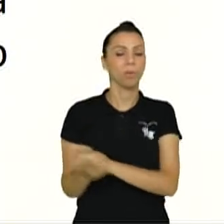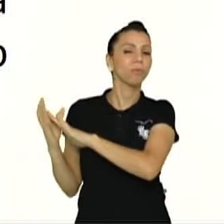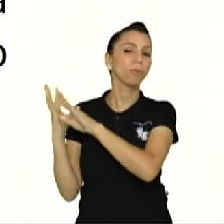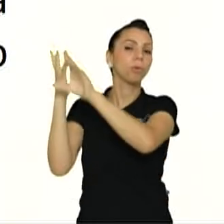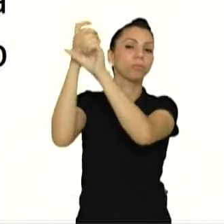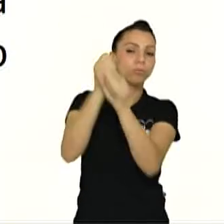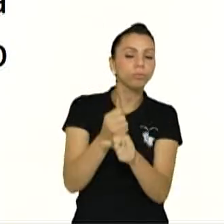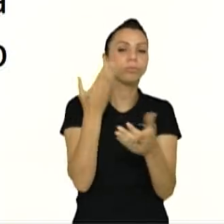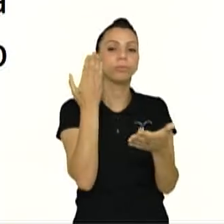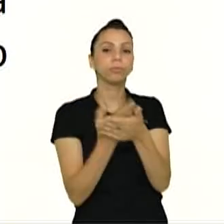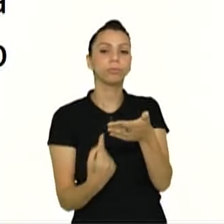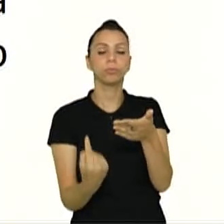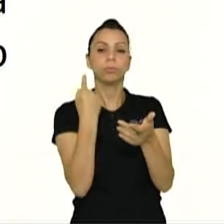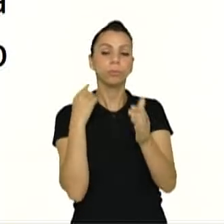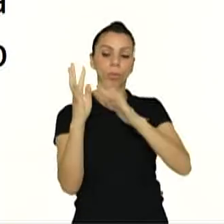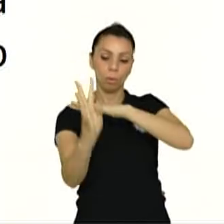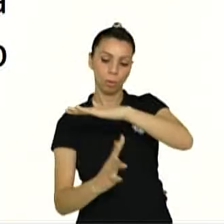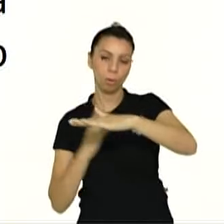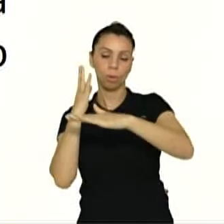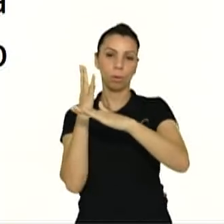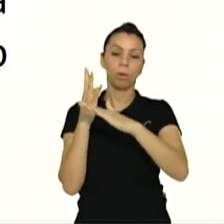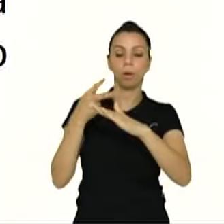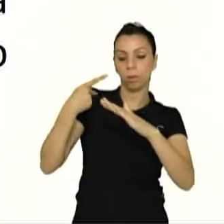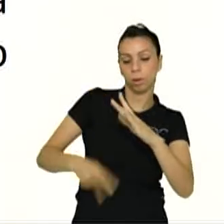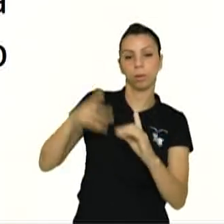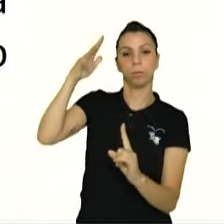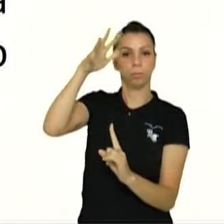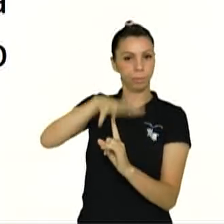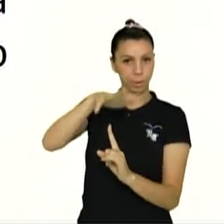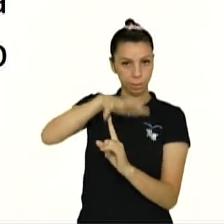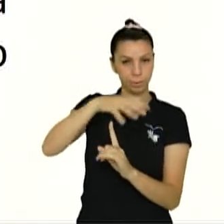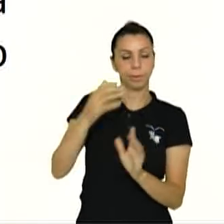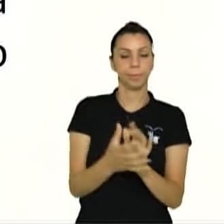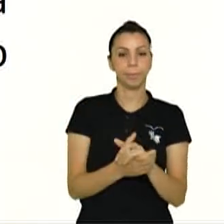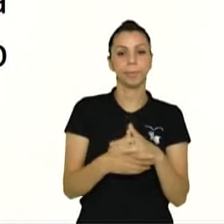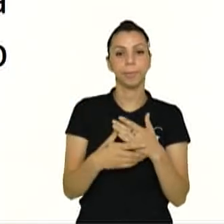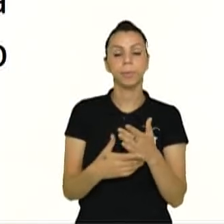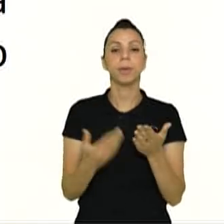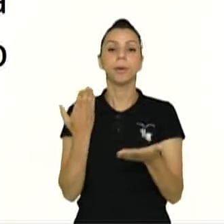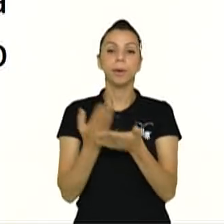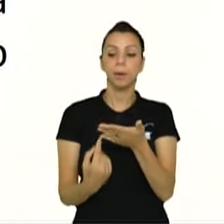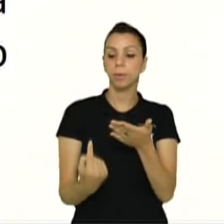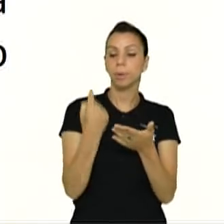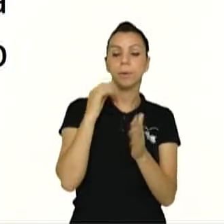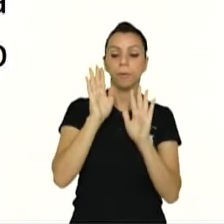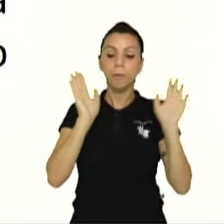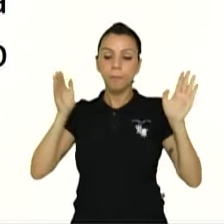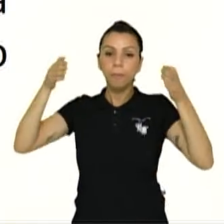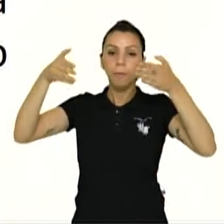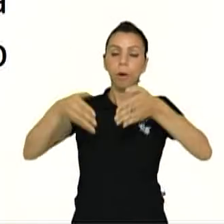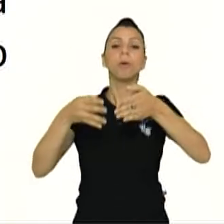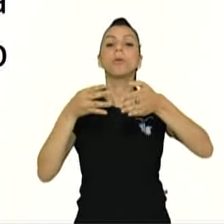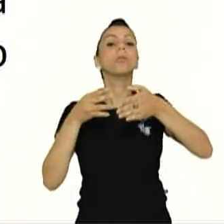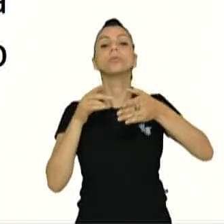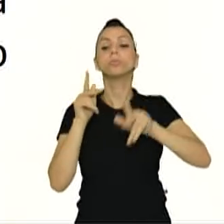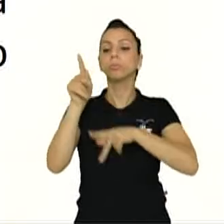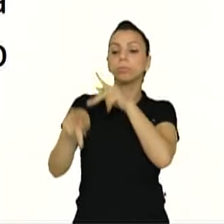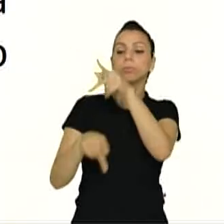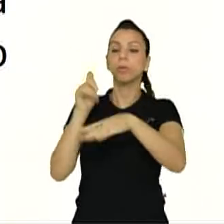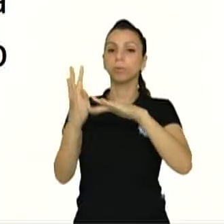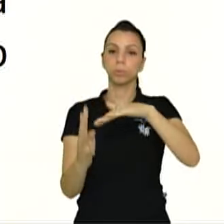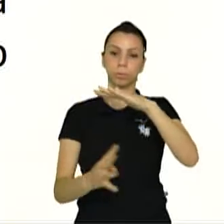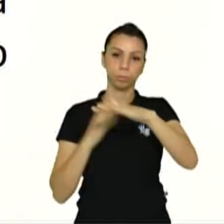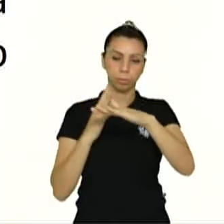aula. Falamos sobre os imigrantes no Paraná. E na nossa última aula, nós focamos em quais povos imigrantes?